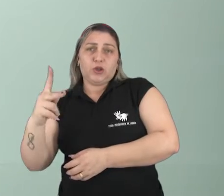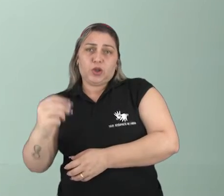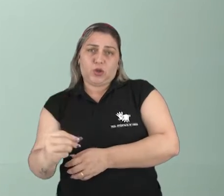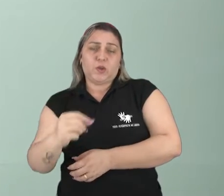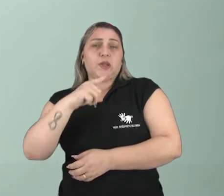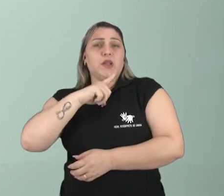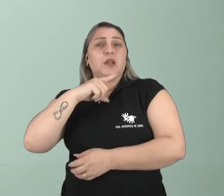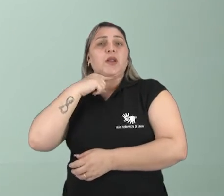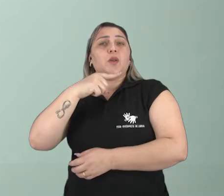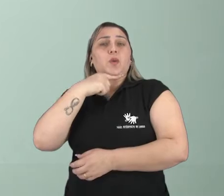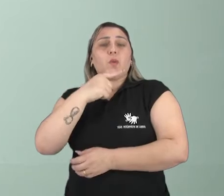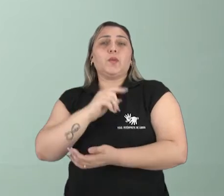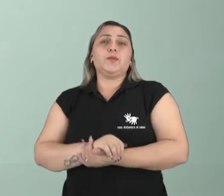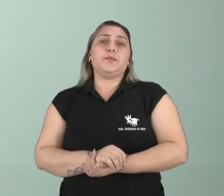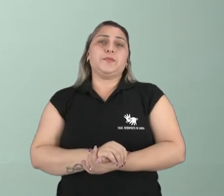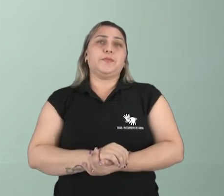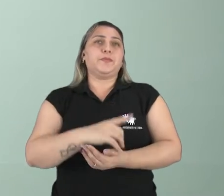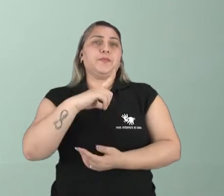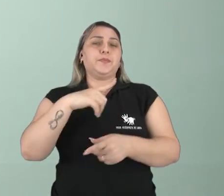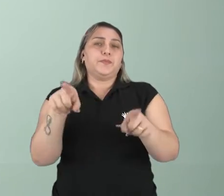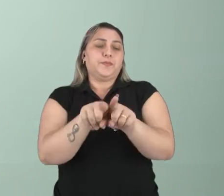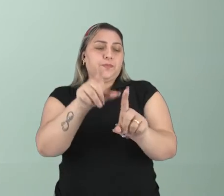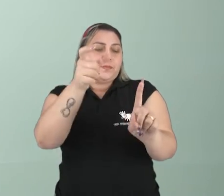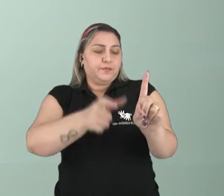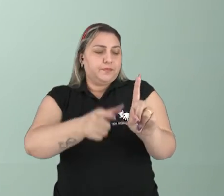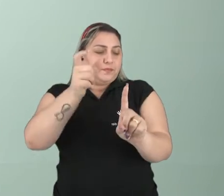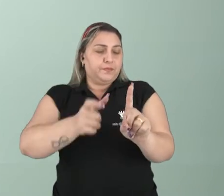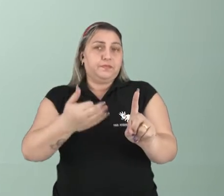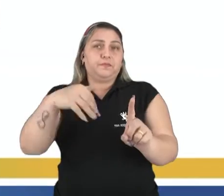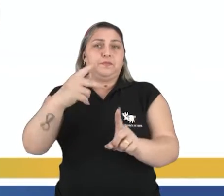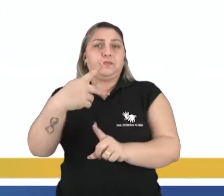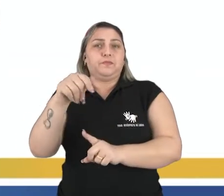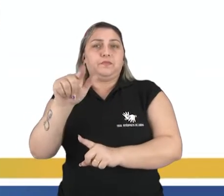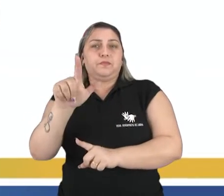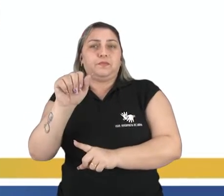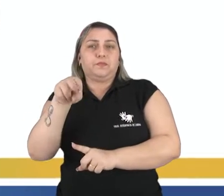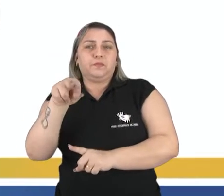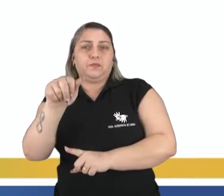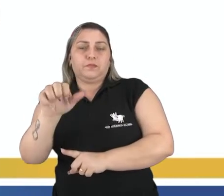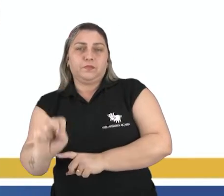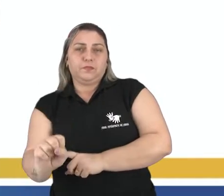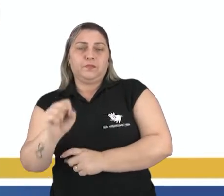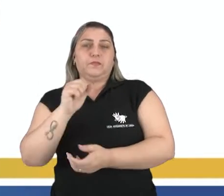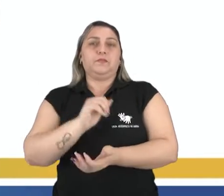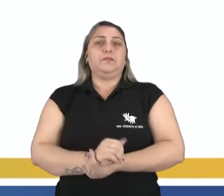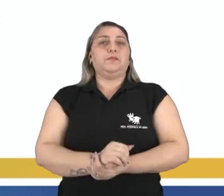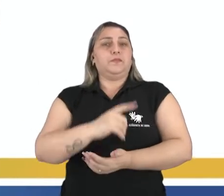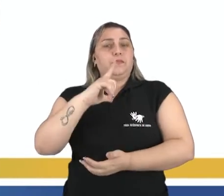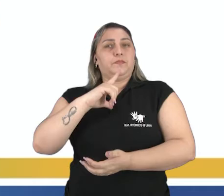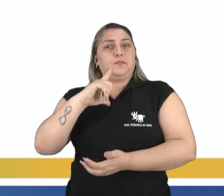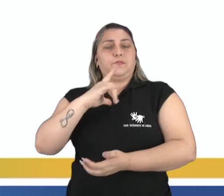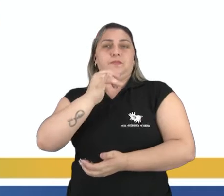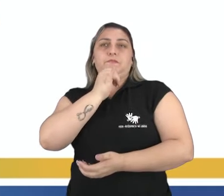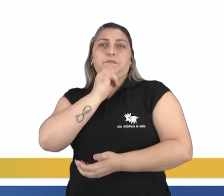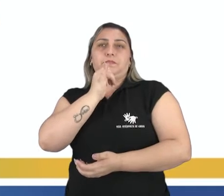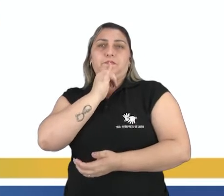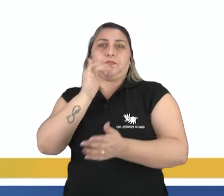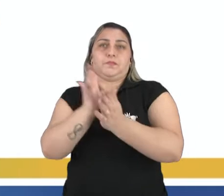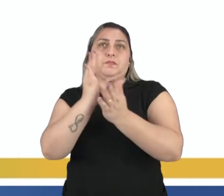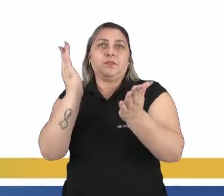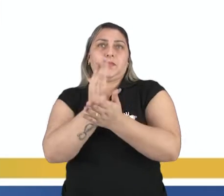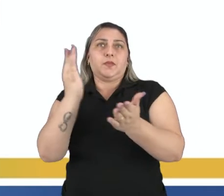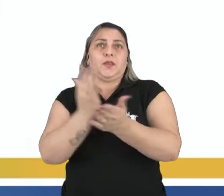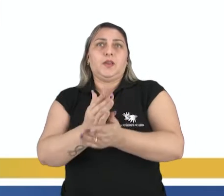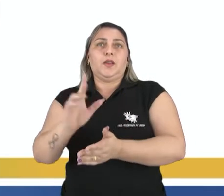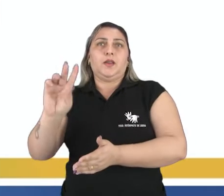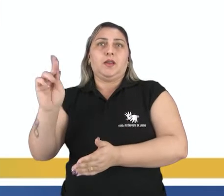dúvida. E nós temos também uns personagens mais planos, que eles chamam, né? Nós temos aqui, por exemplo, o livro do Harry